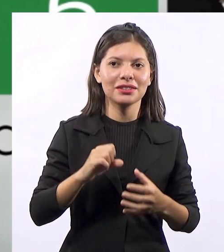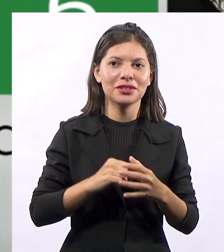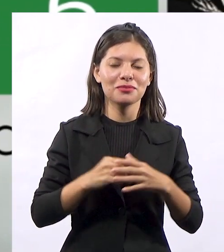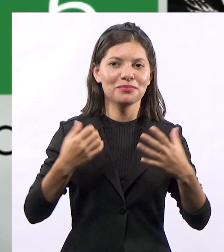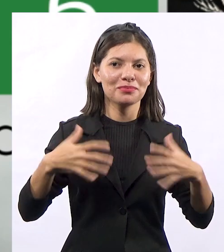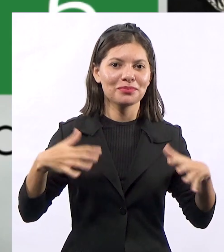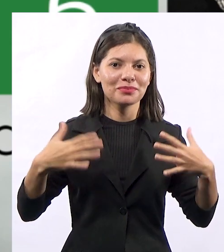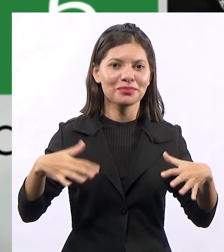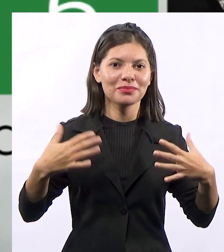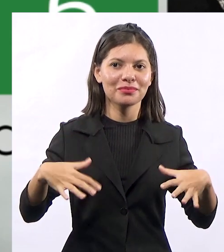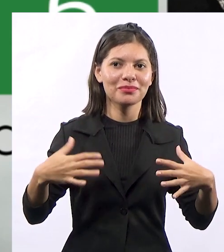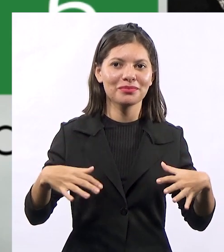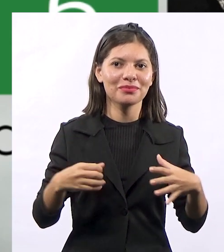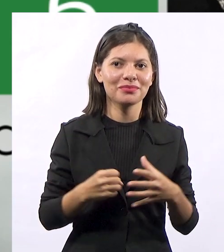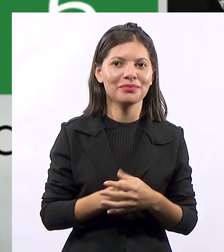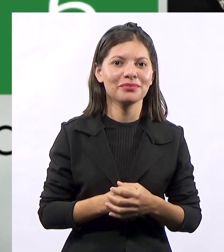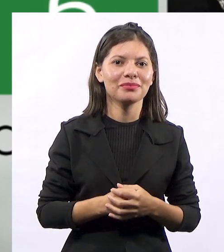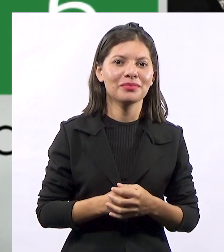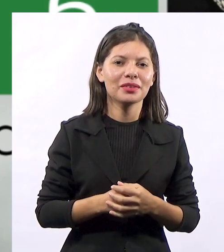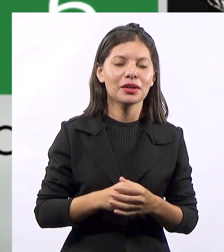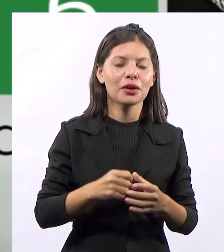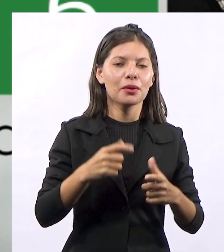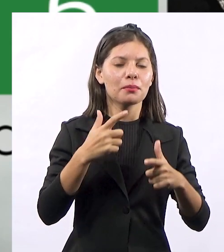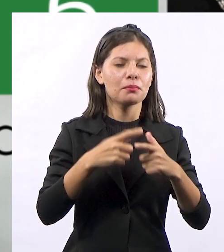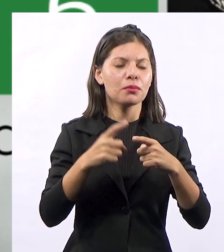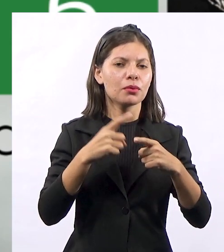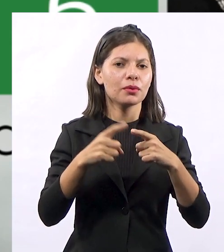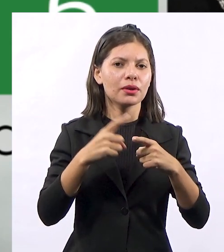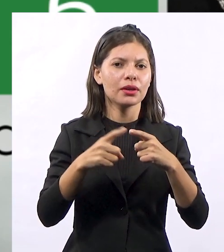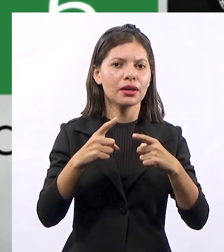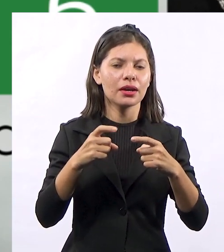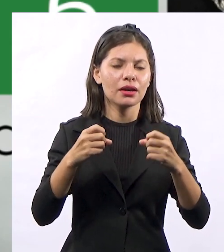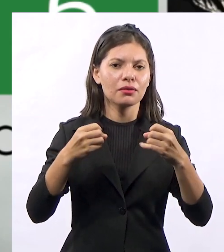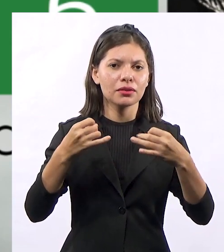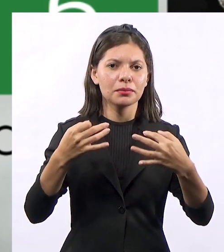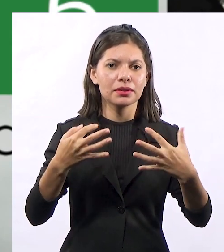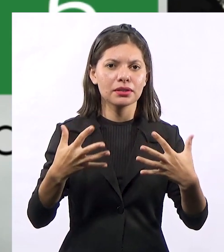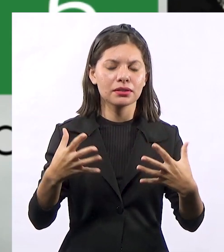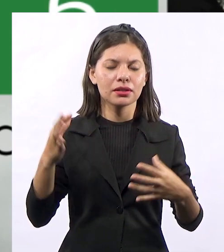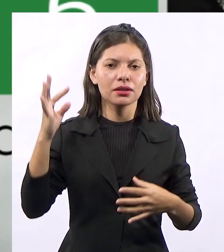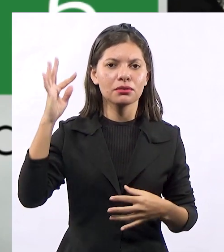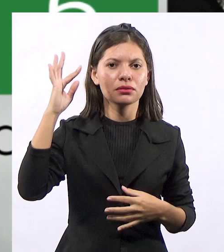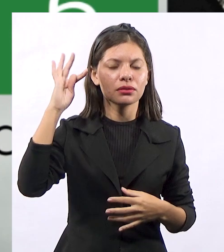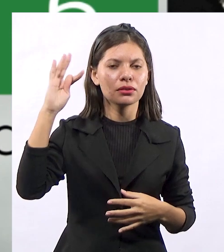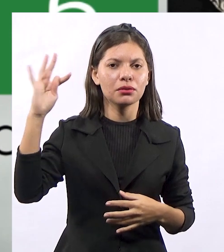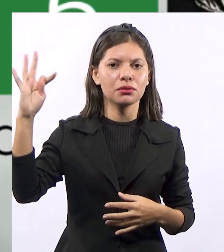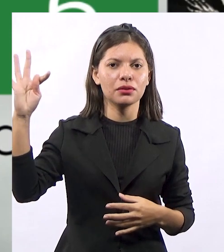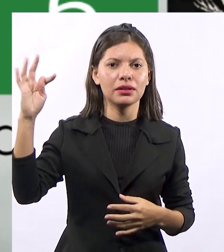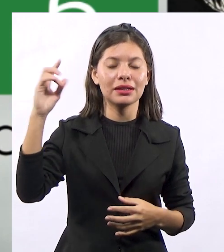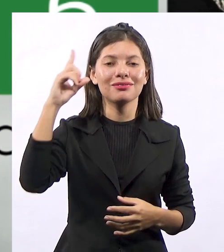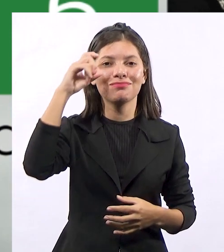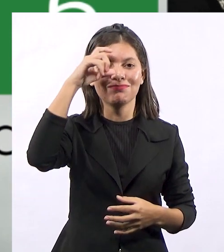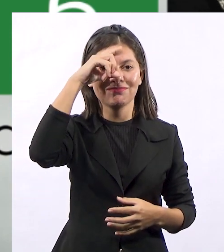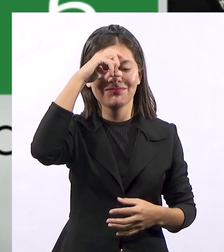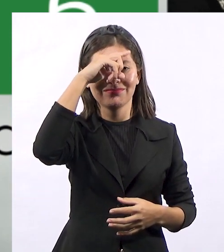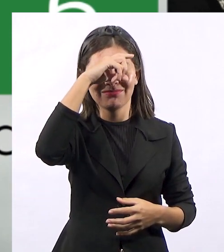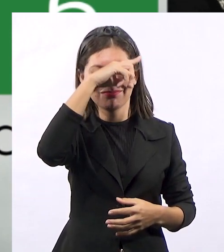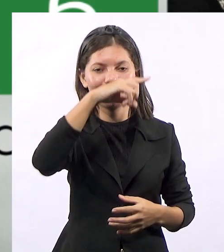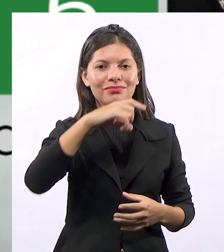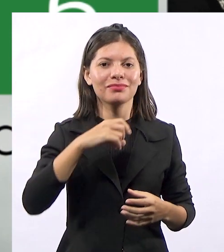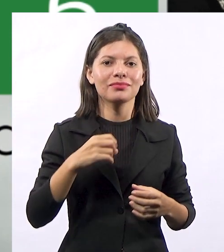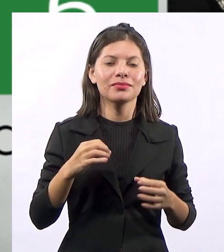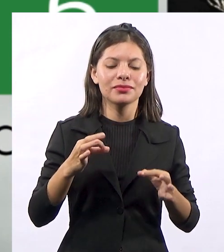para desescabelar de verdade. Porque a fundamentação teórica é uma das partes mais difíceis de